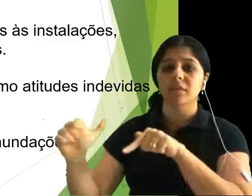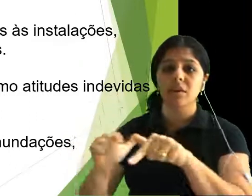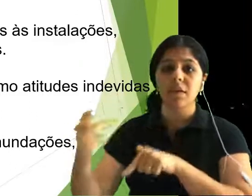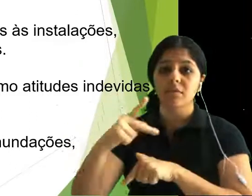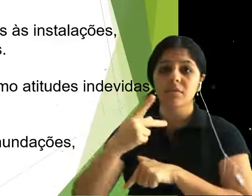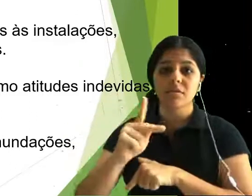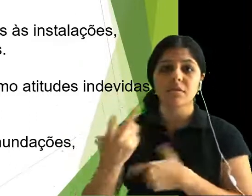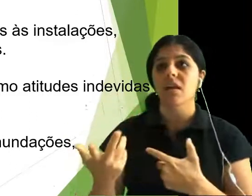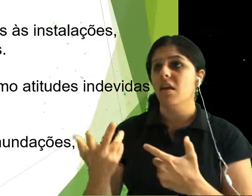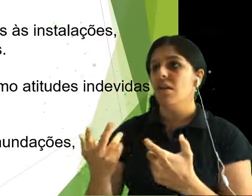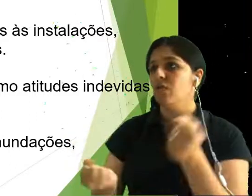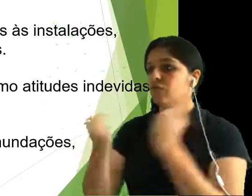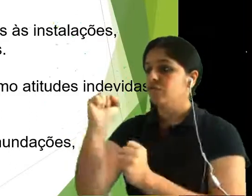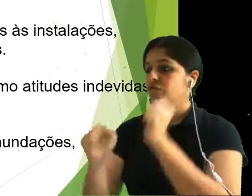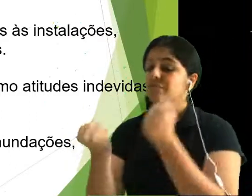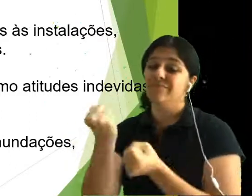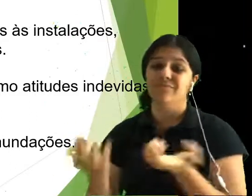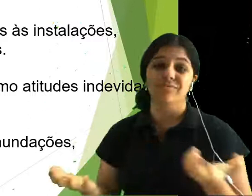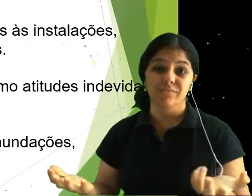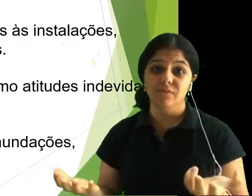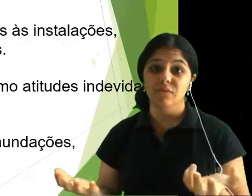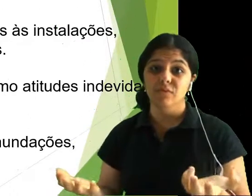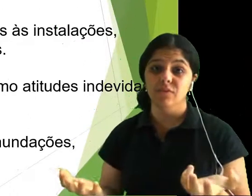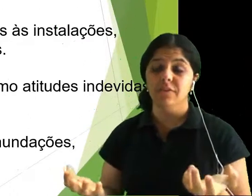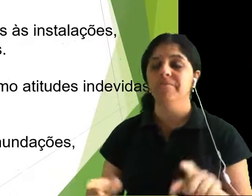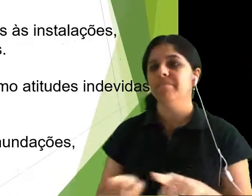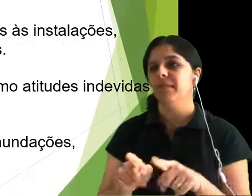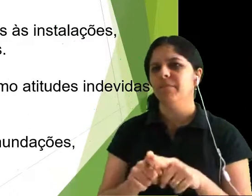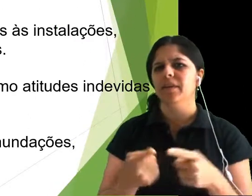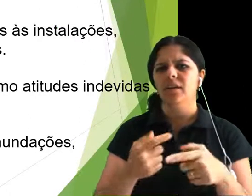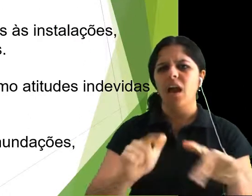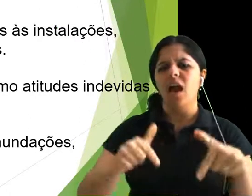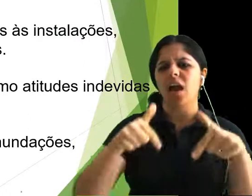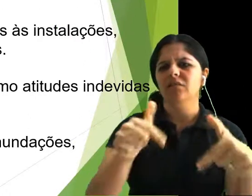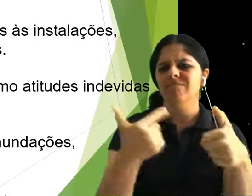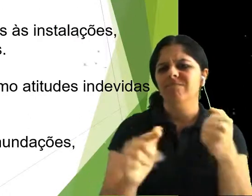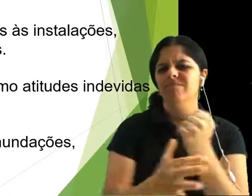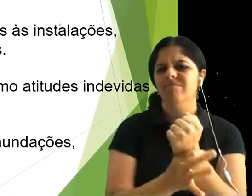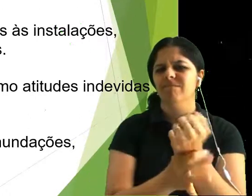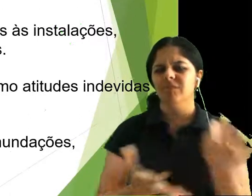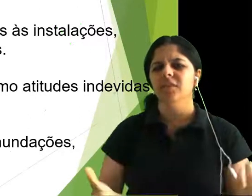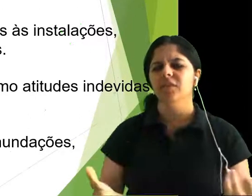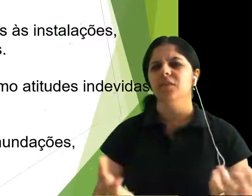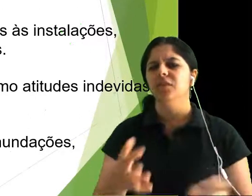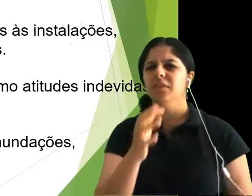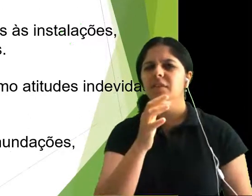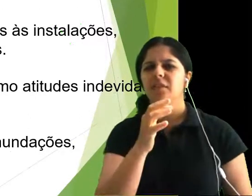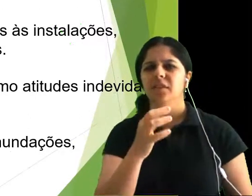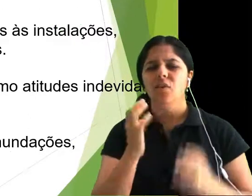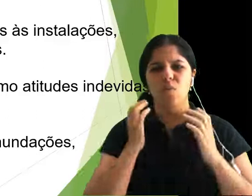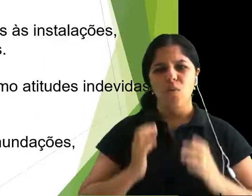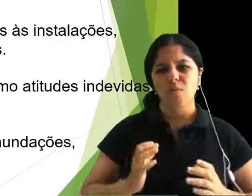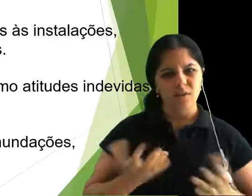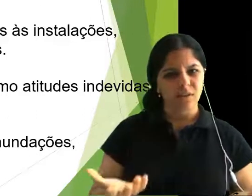você trabalha, por exemplo, máquinas e equipamentos. Atos inseguros são entendidos como